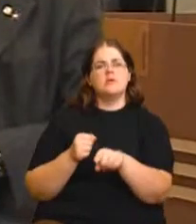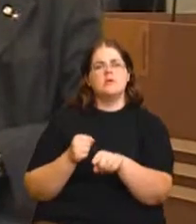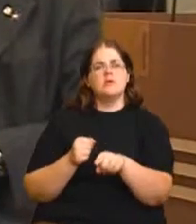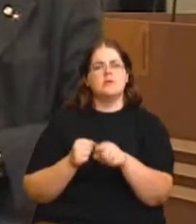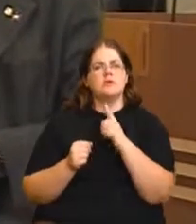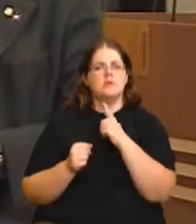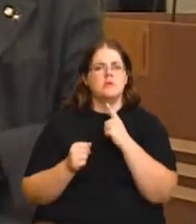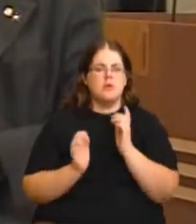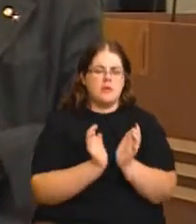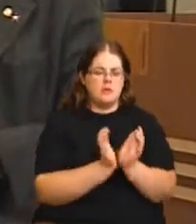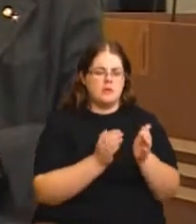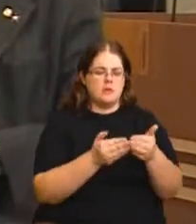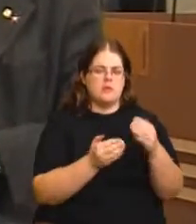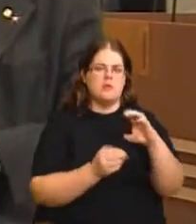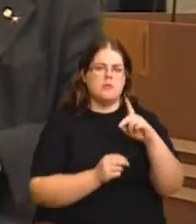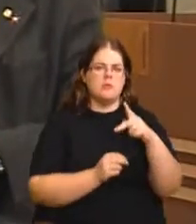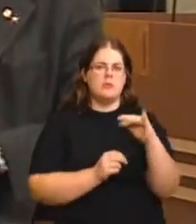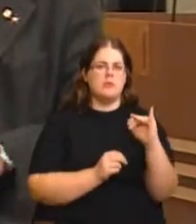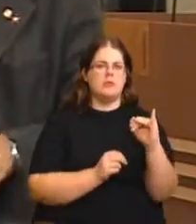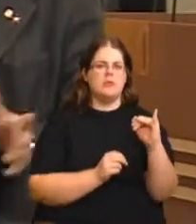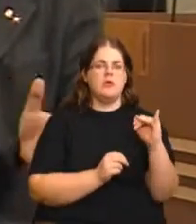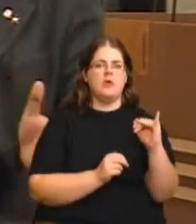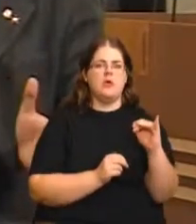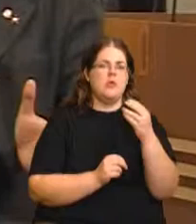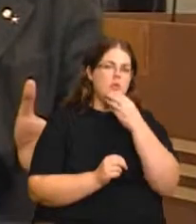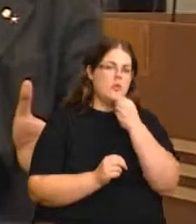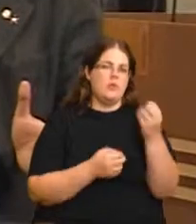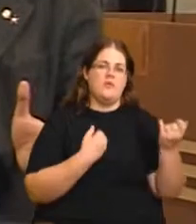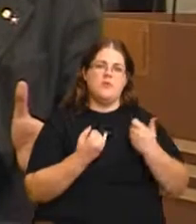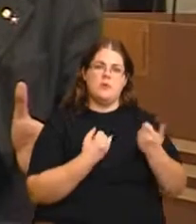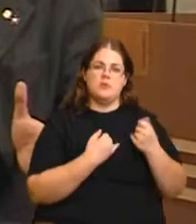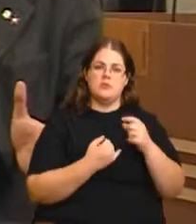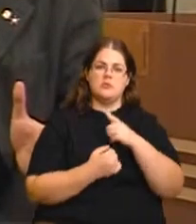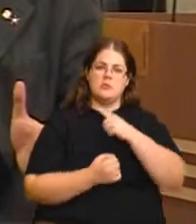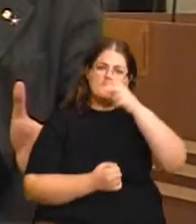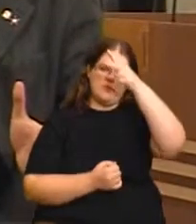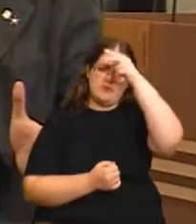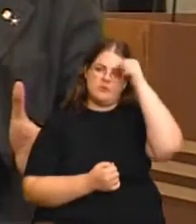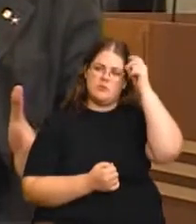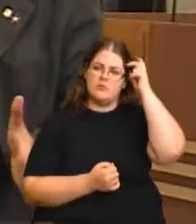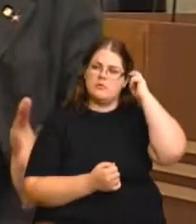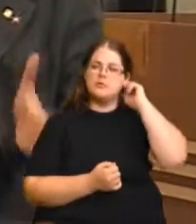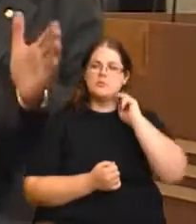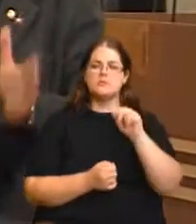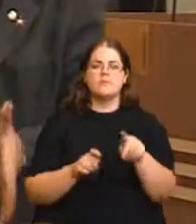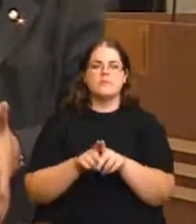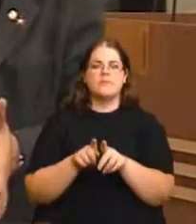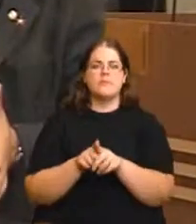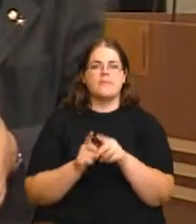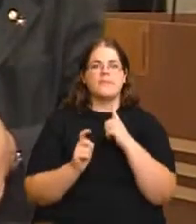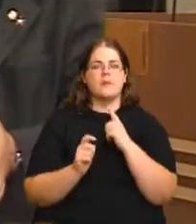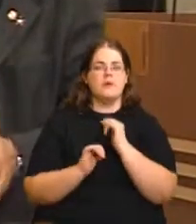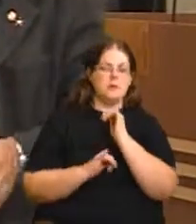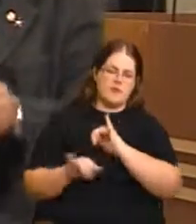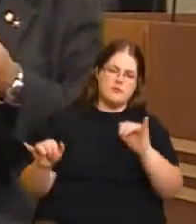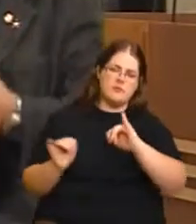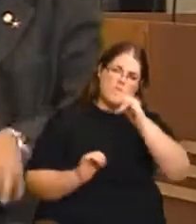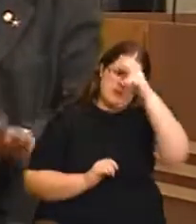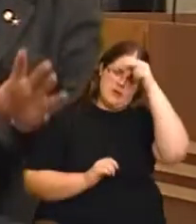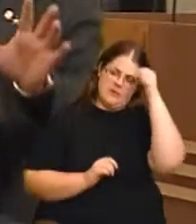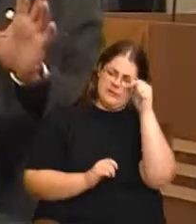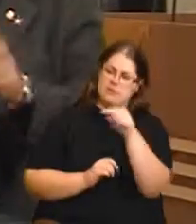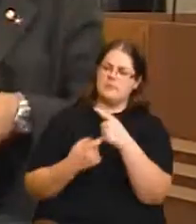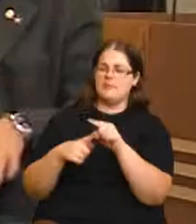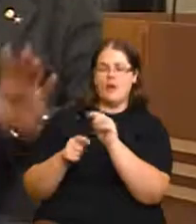fazer a instalação da Comissão Parlamentar de Inquérito a partir do depoimento dele, confirmando que a Prefeitura foi comunicada, mandou fazer